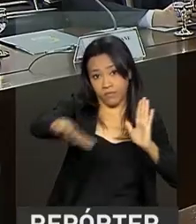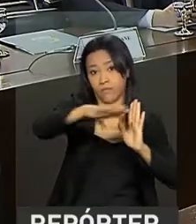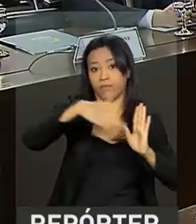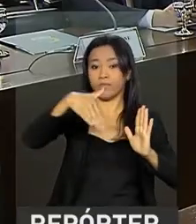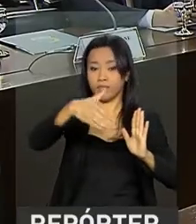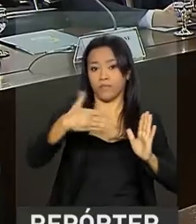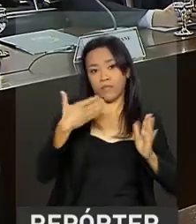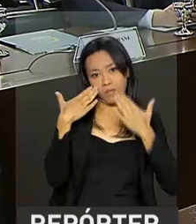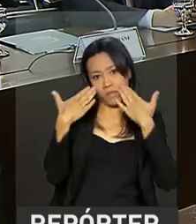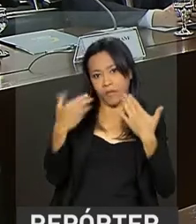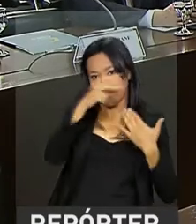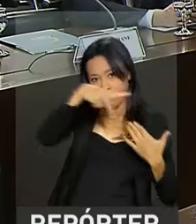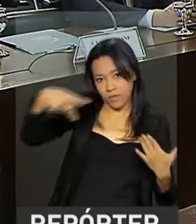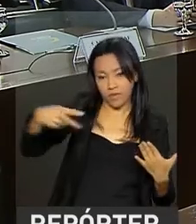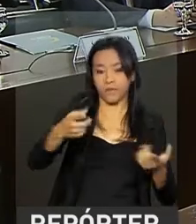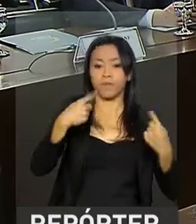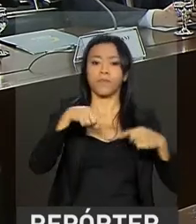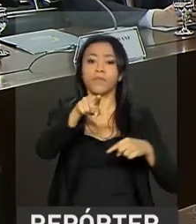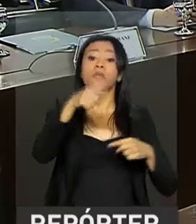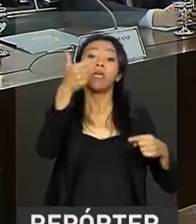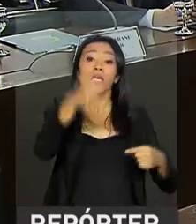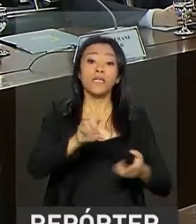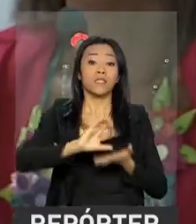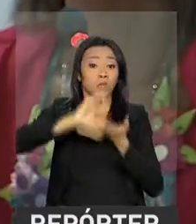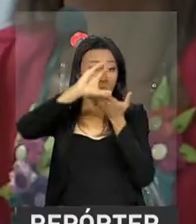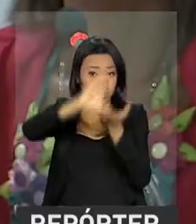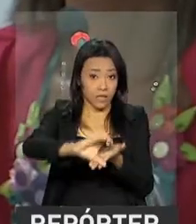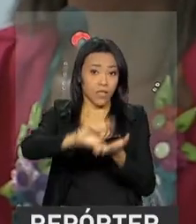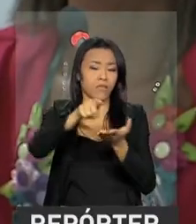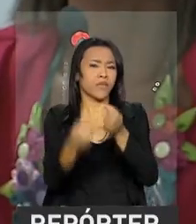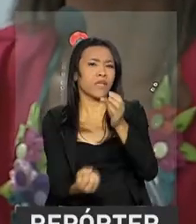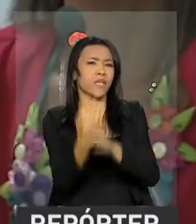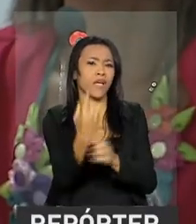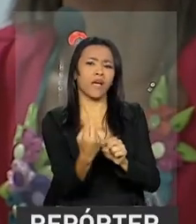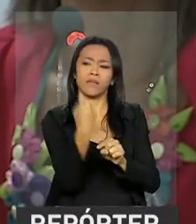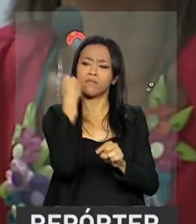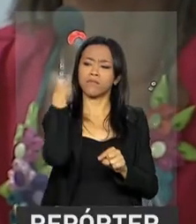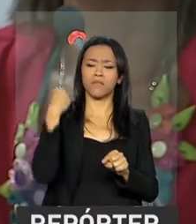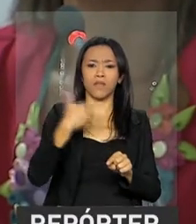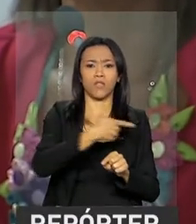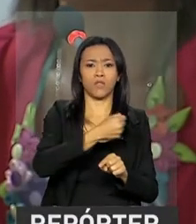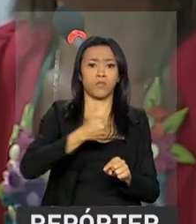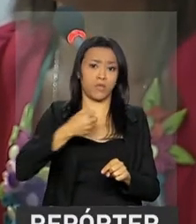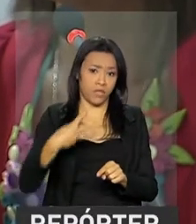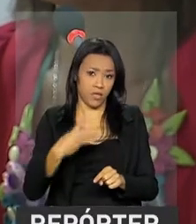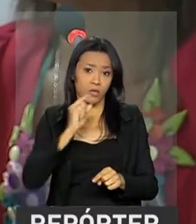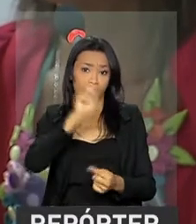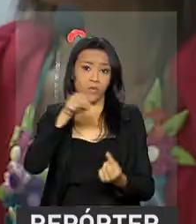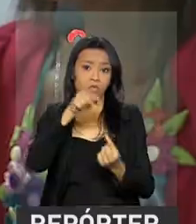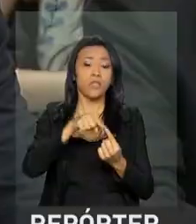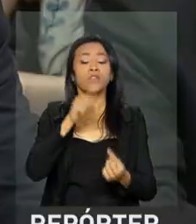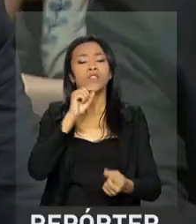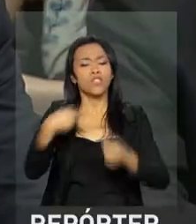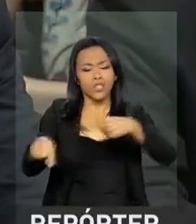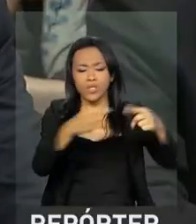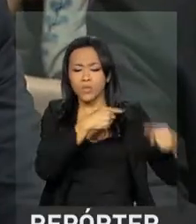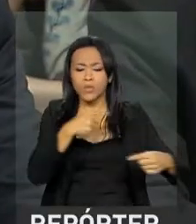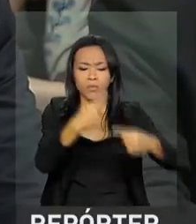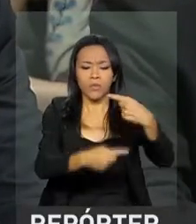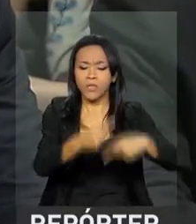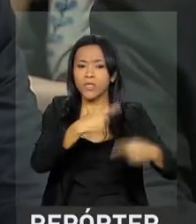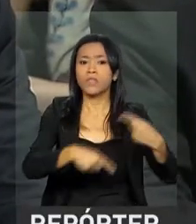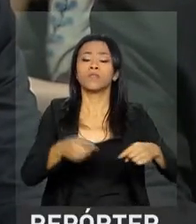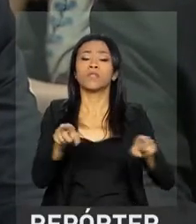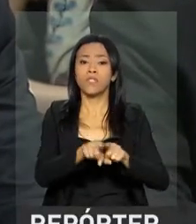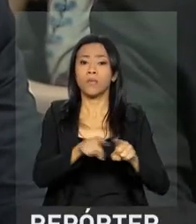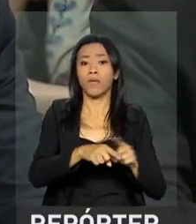é chamado o Conselho de Desenvolvimento Econômico e Social, foi criado em 2003 para discutir políticas públicas e propor ao presidente da